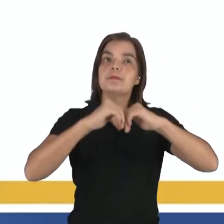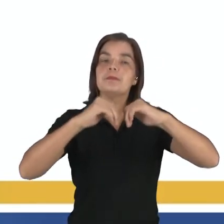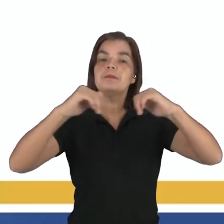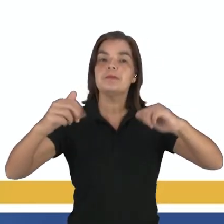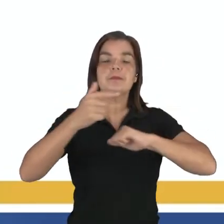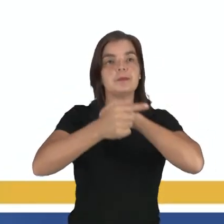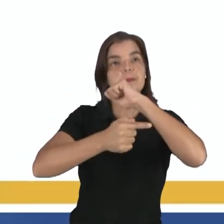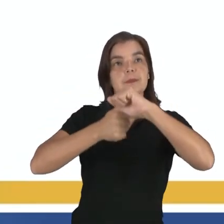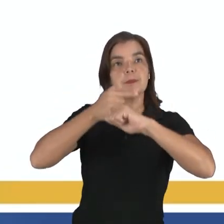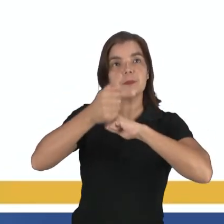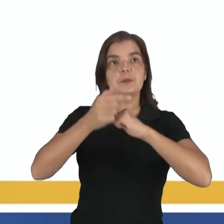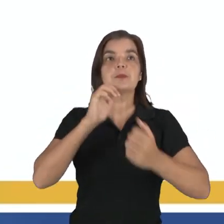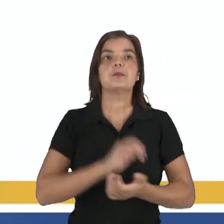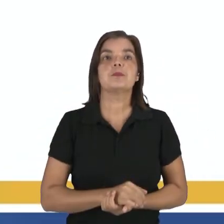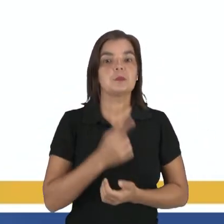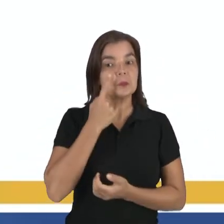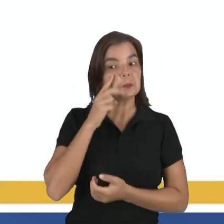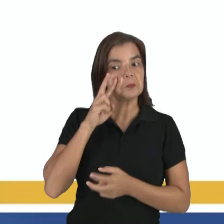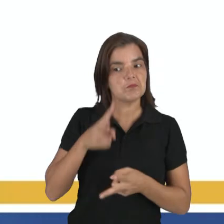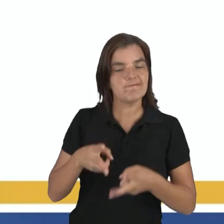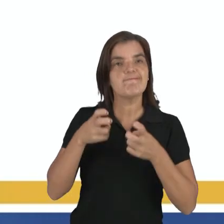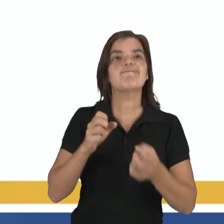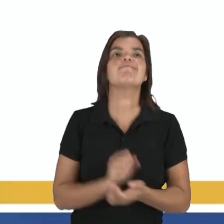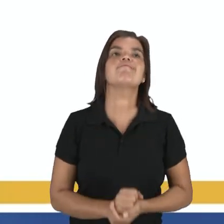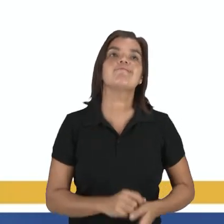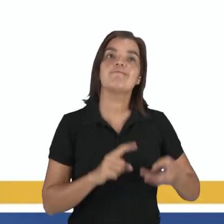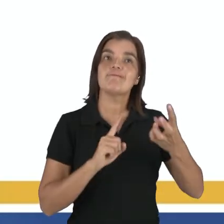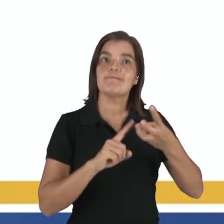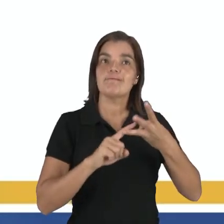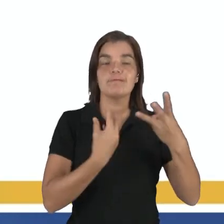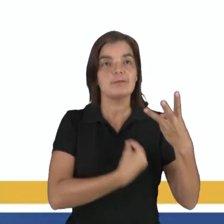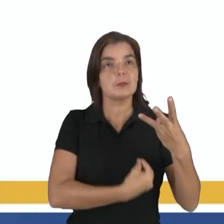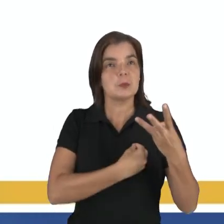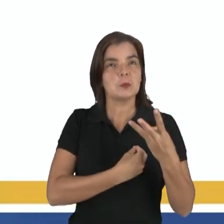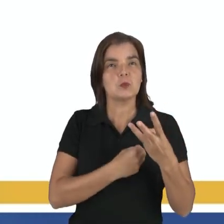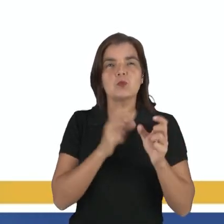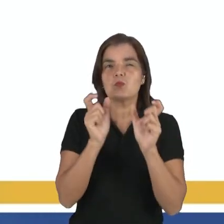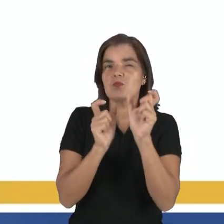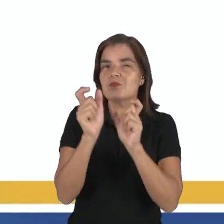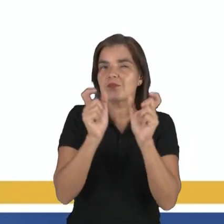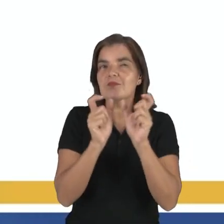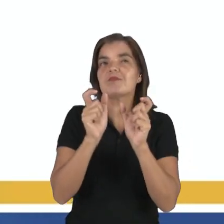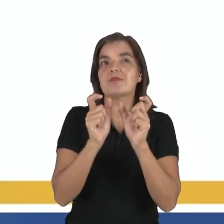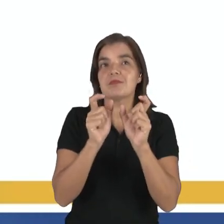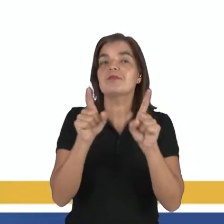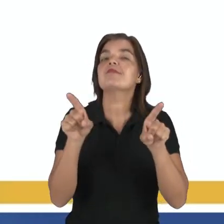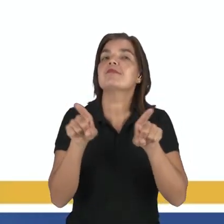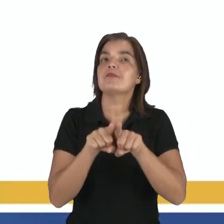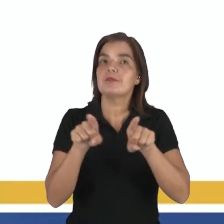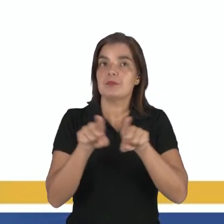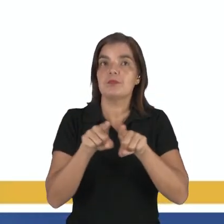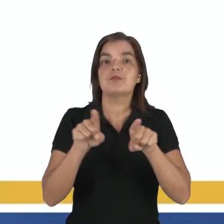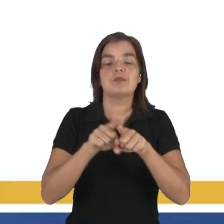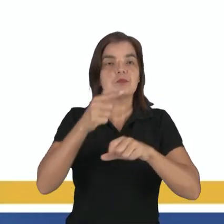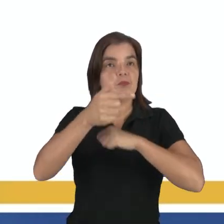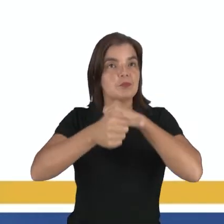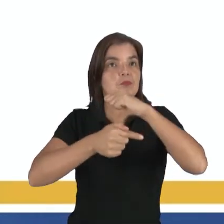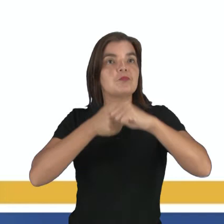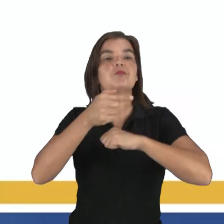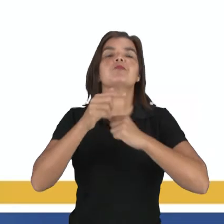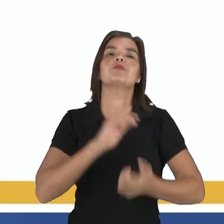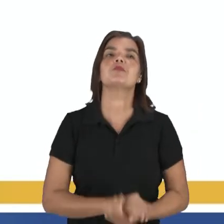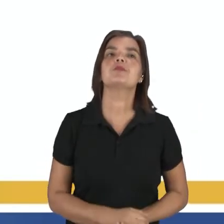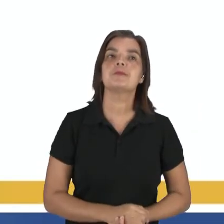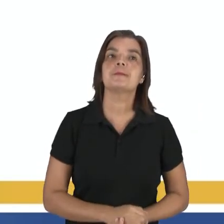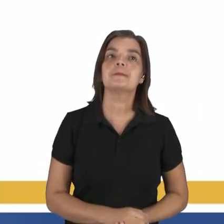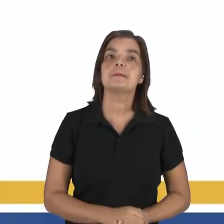afirmativa, indivisibilidade do átomo. Terceiro, presença de partículas pequenas e com carga